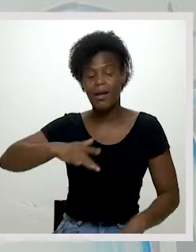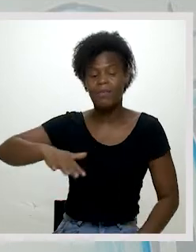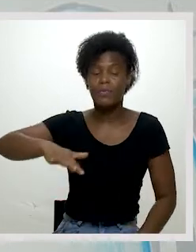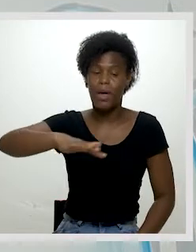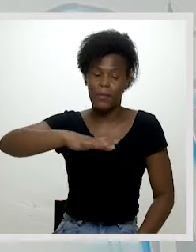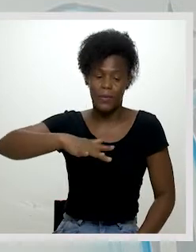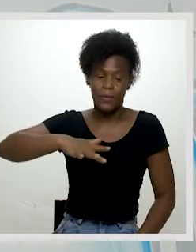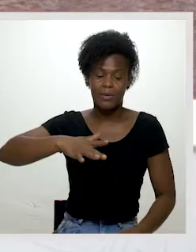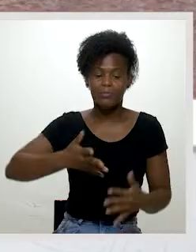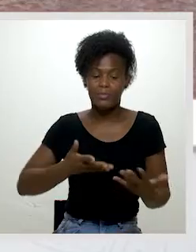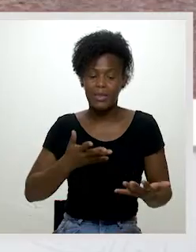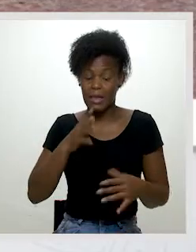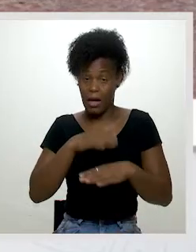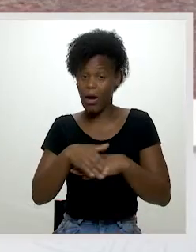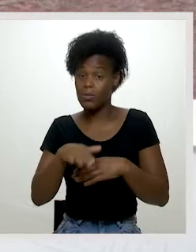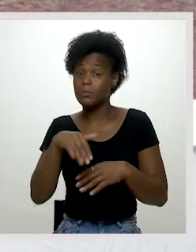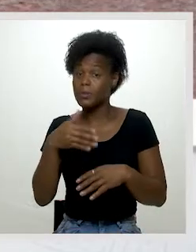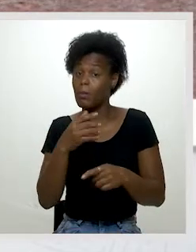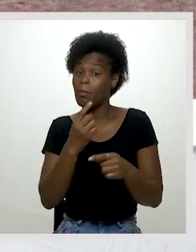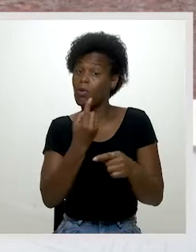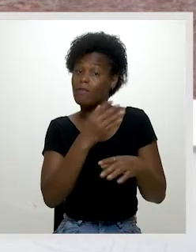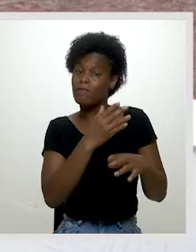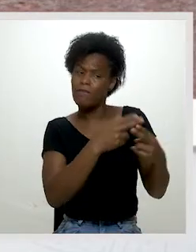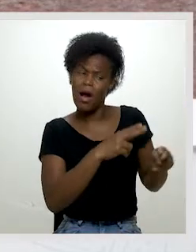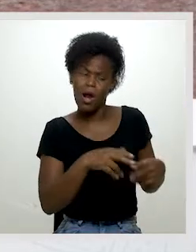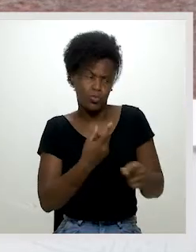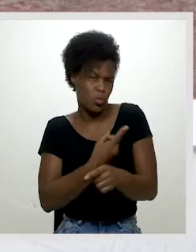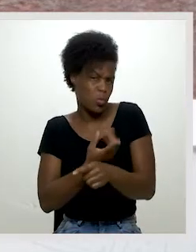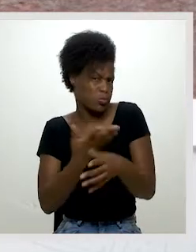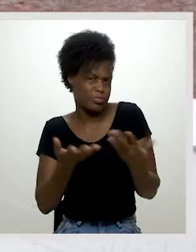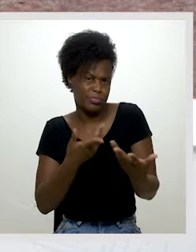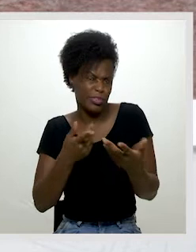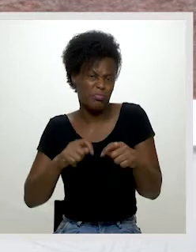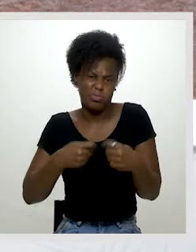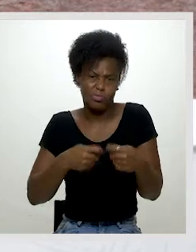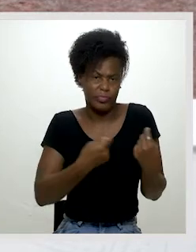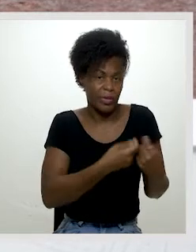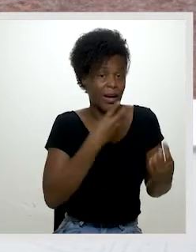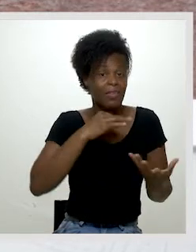superfície terrestre, causadas exatamente por vários agentes, né? Nós vimos que